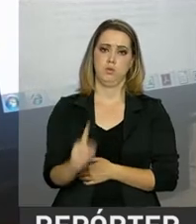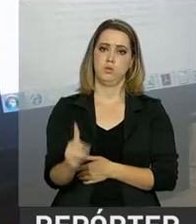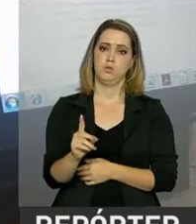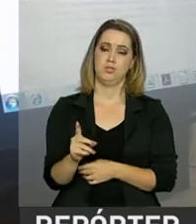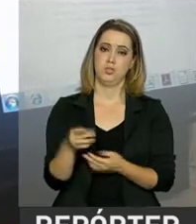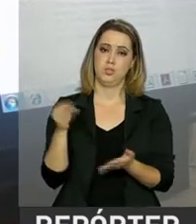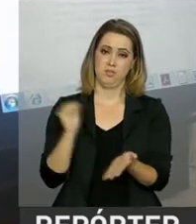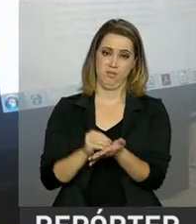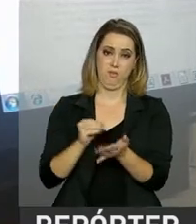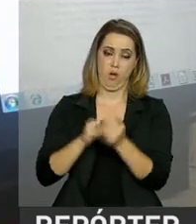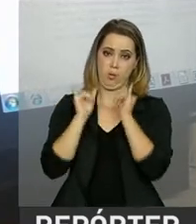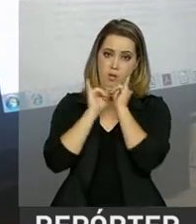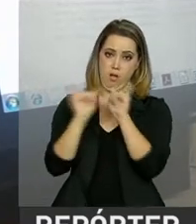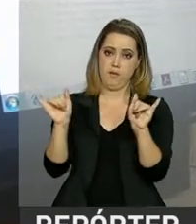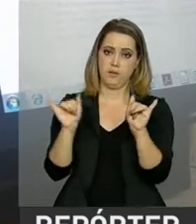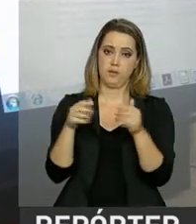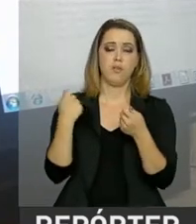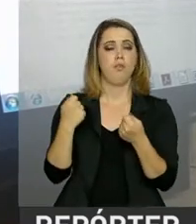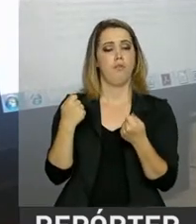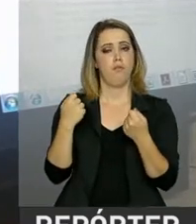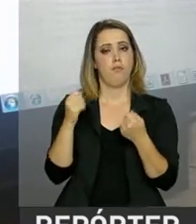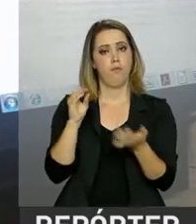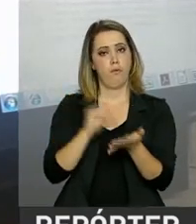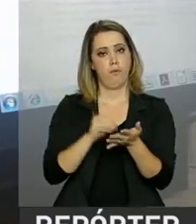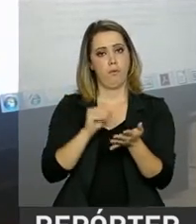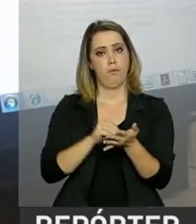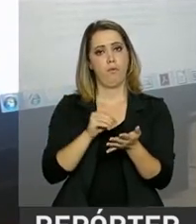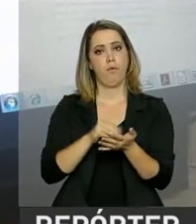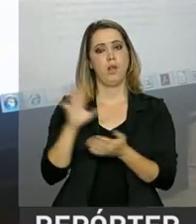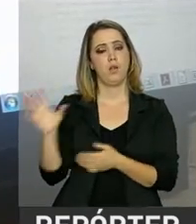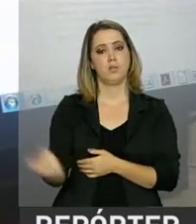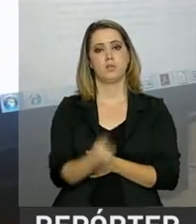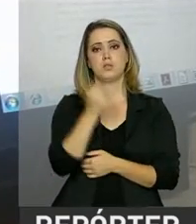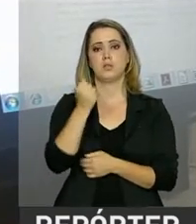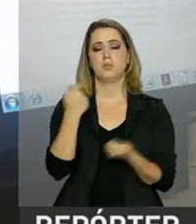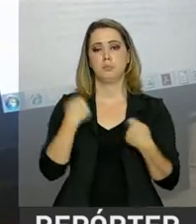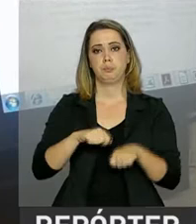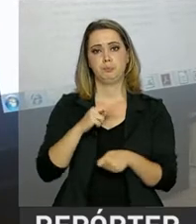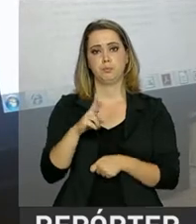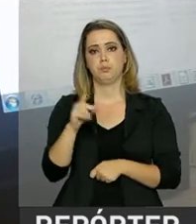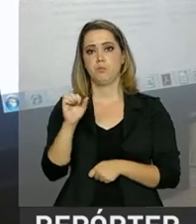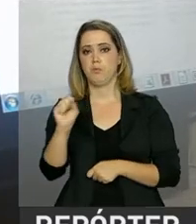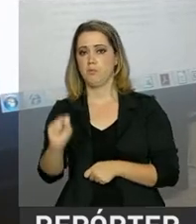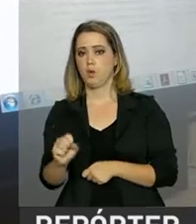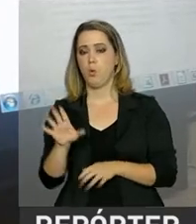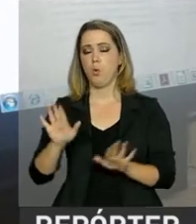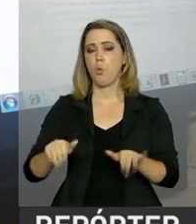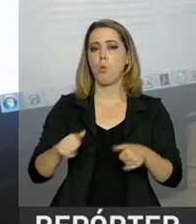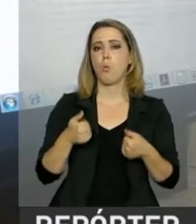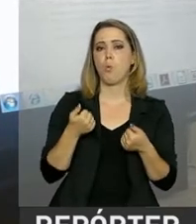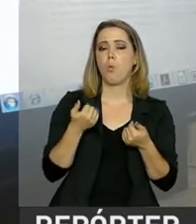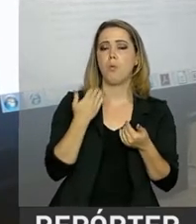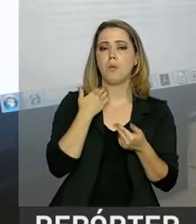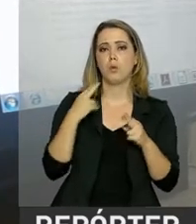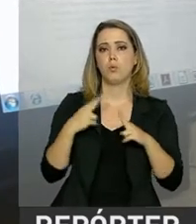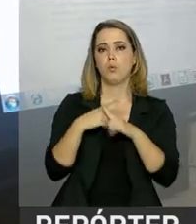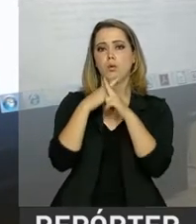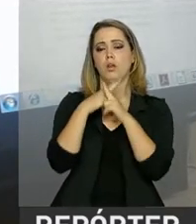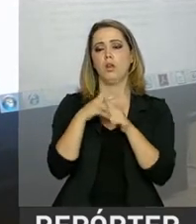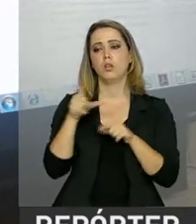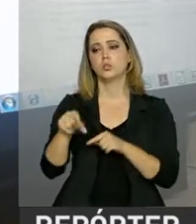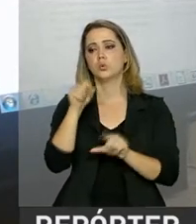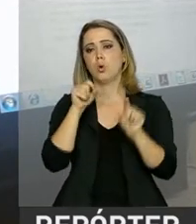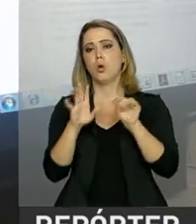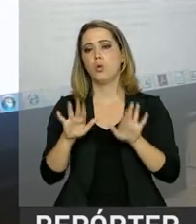mas ele não consegue sacar esse abono. É através da RAIS que a Caixa Econômica seleciona quais trabalhadores têm direito